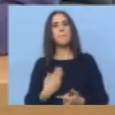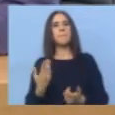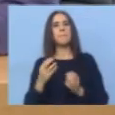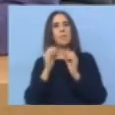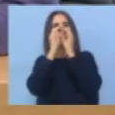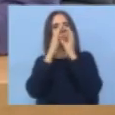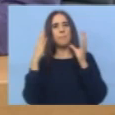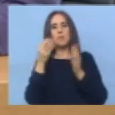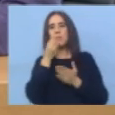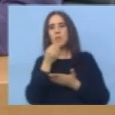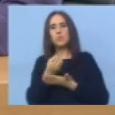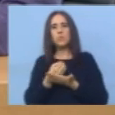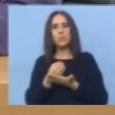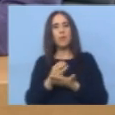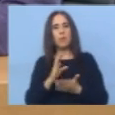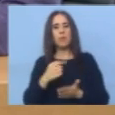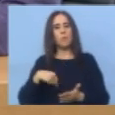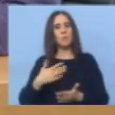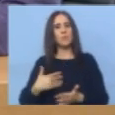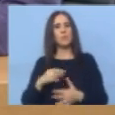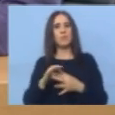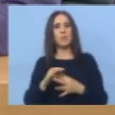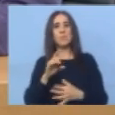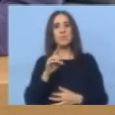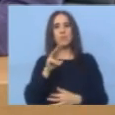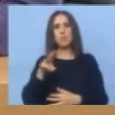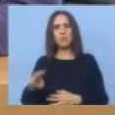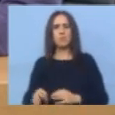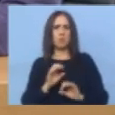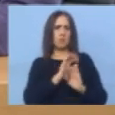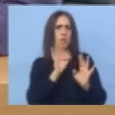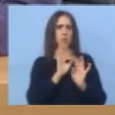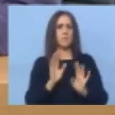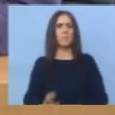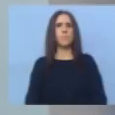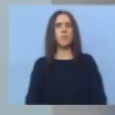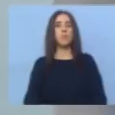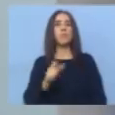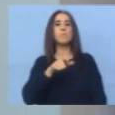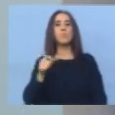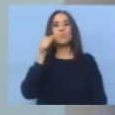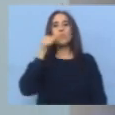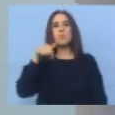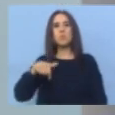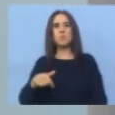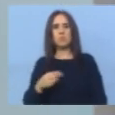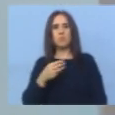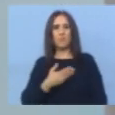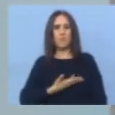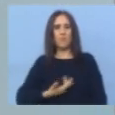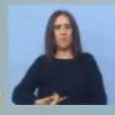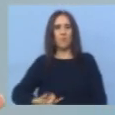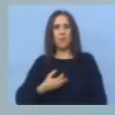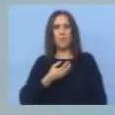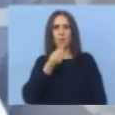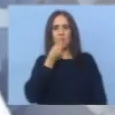dimensão do jejum é nós sentirmos solidários com aqueles 6 milhões de sul-sudaneses que estão... que não têm que comer, fome. Passam fome, não é?